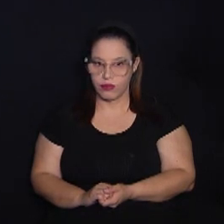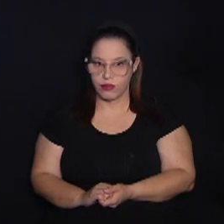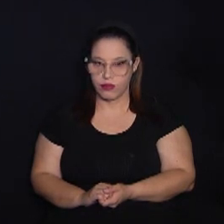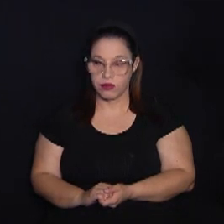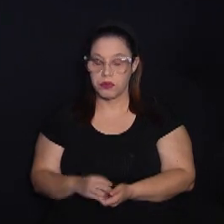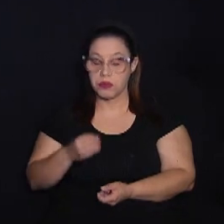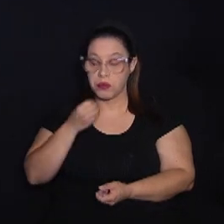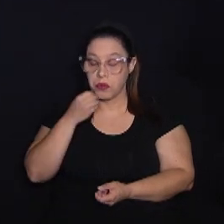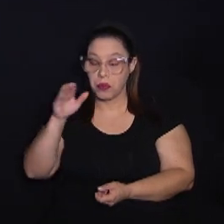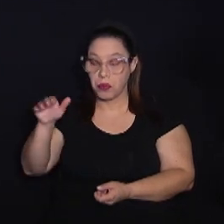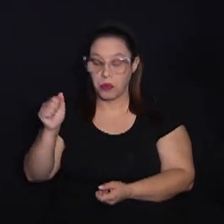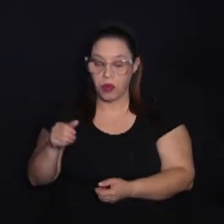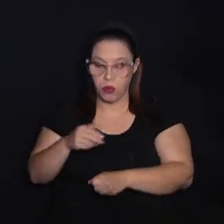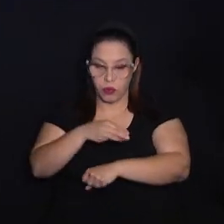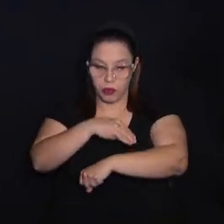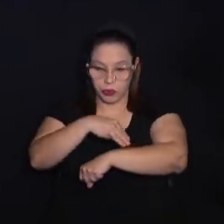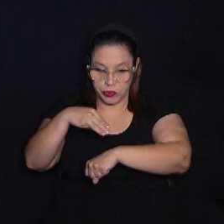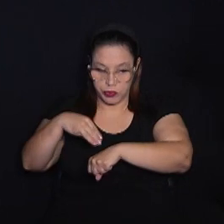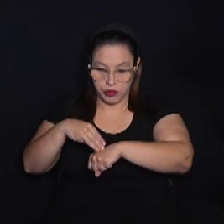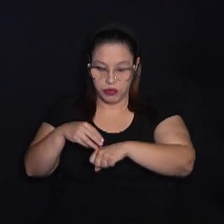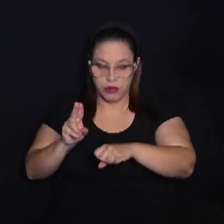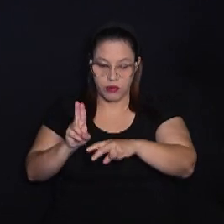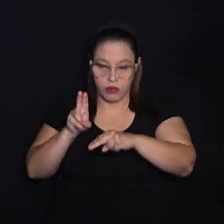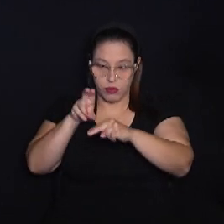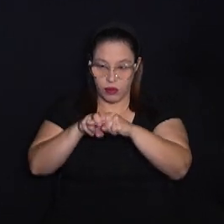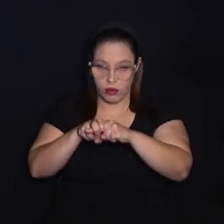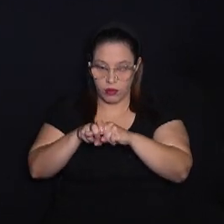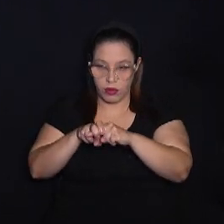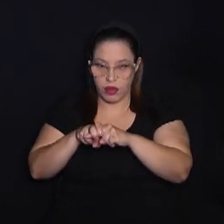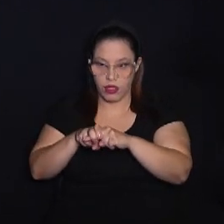Nós convidamos os componentes da mesa a tomarem assento.